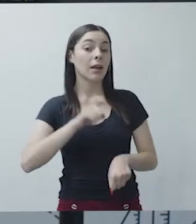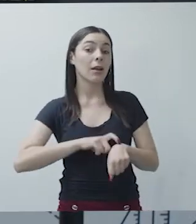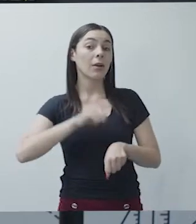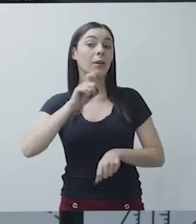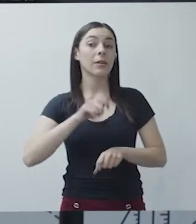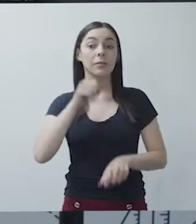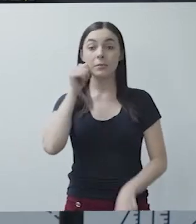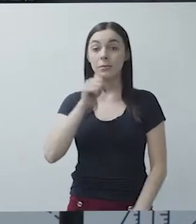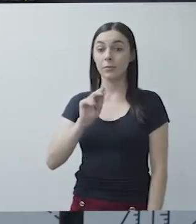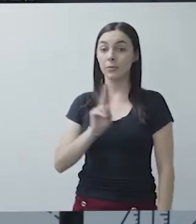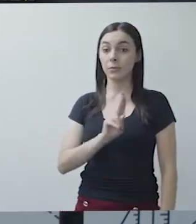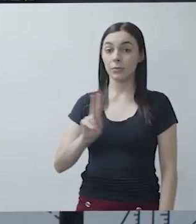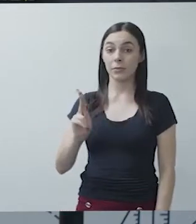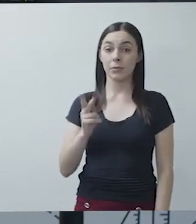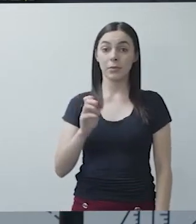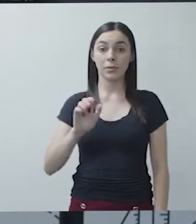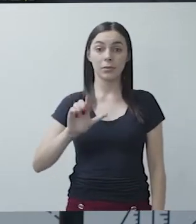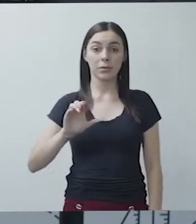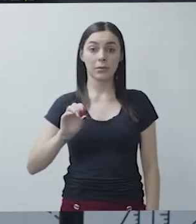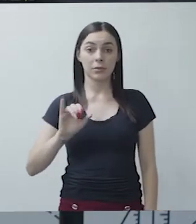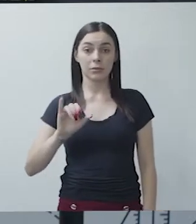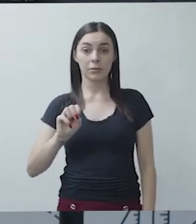da dona Heloísa